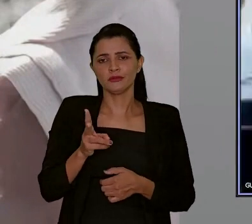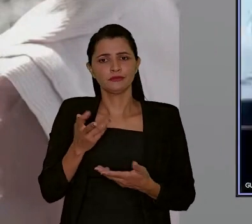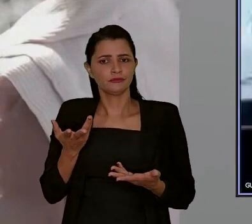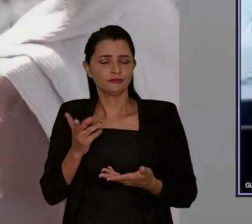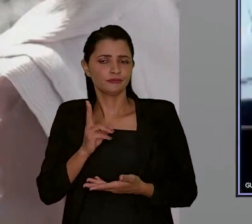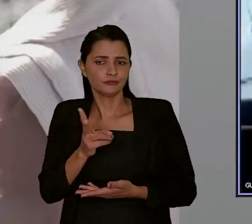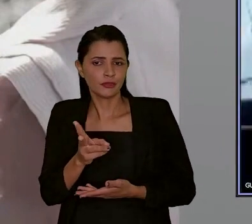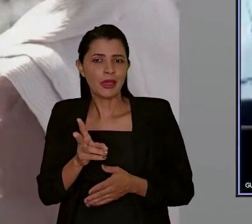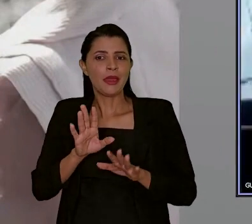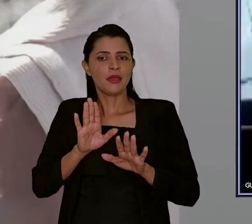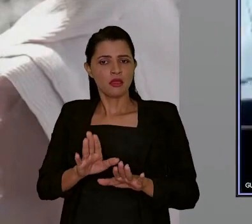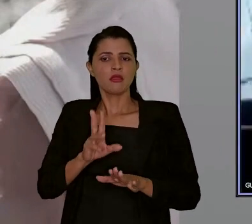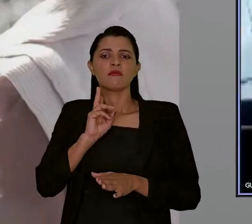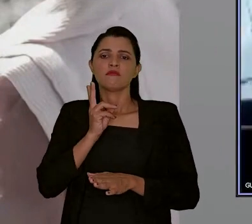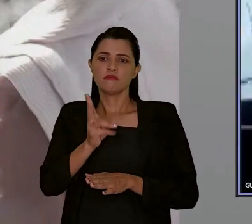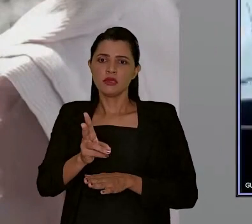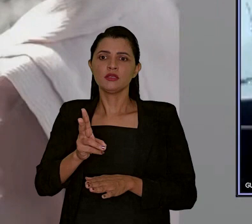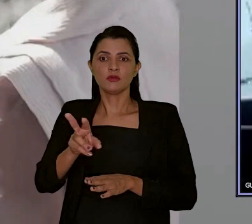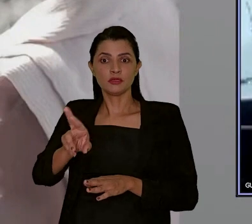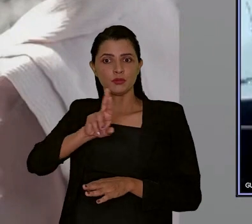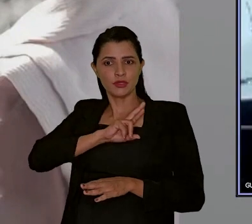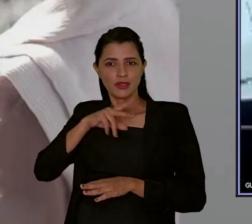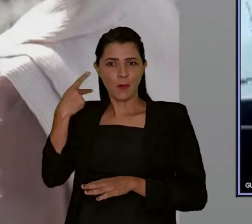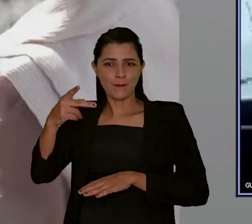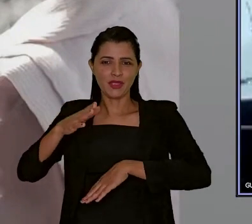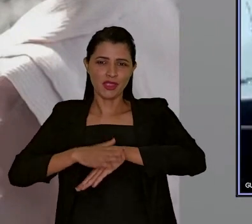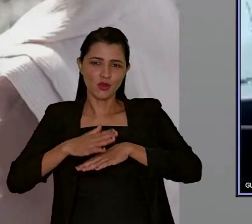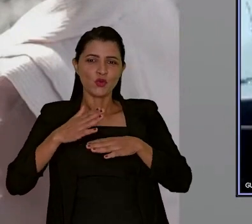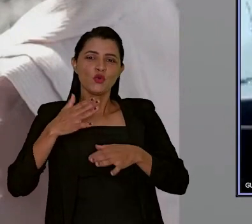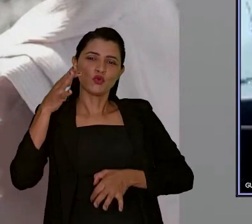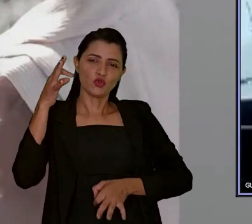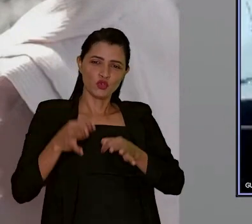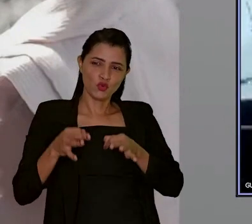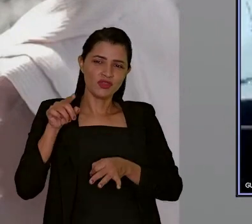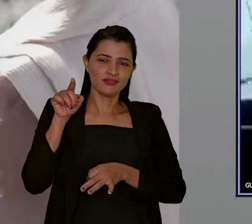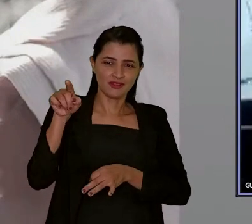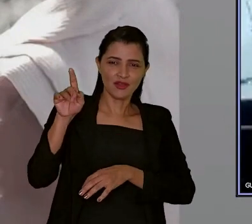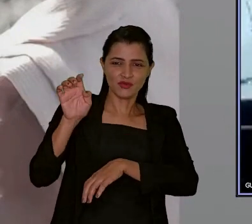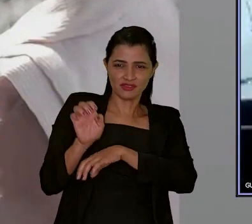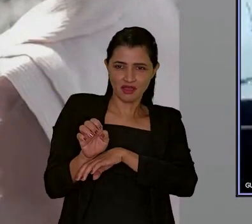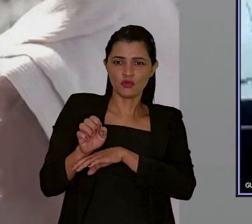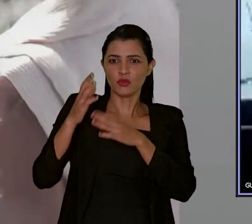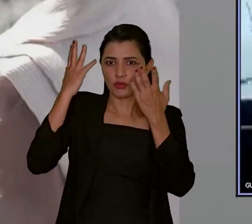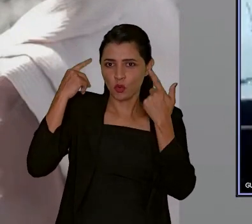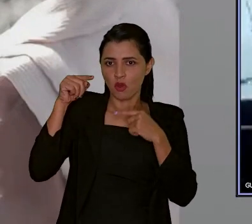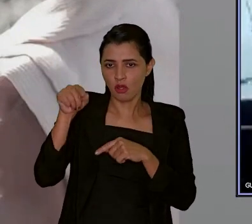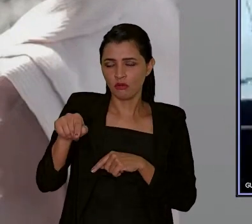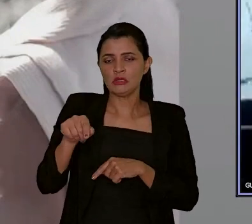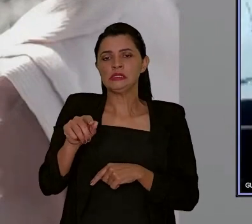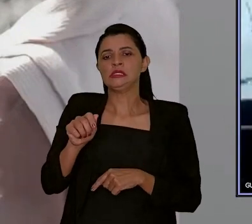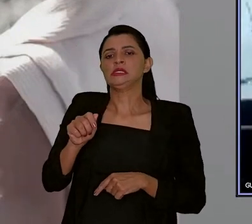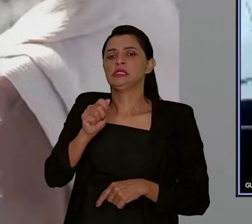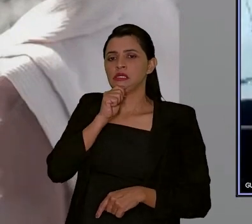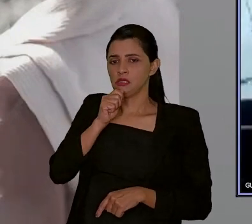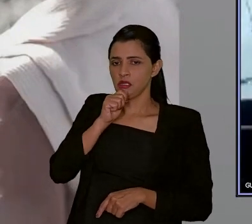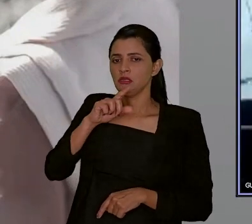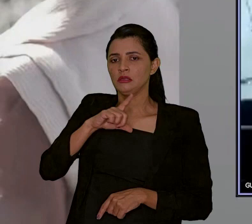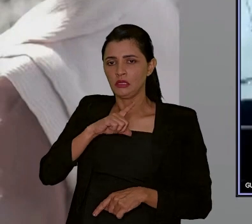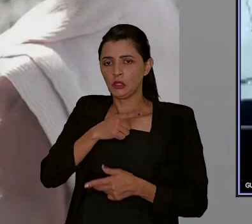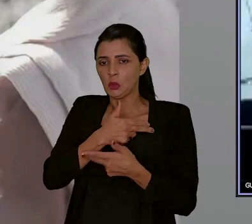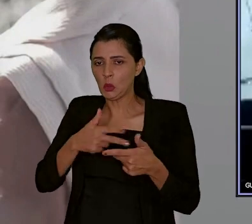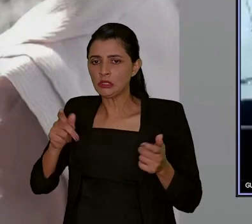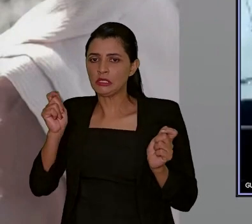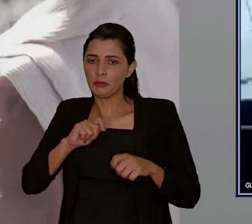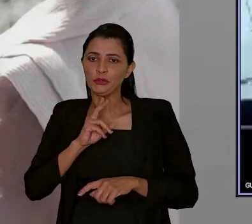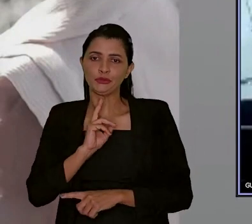a solução dada pelo juiz natural lá no estado da residência habitual, ainda assim há resquícios que podem subsistir. Então,